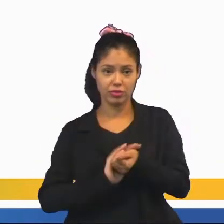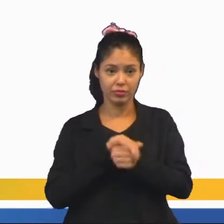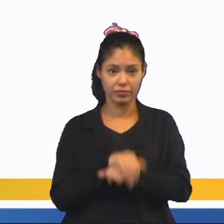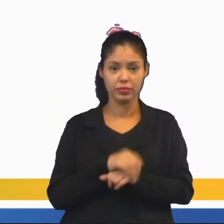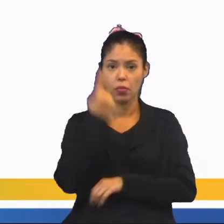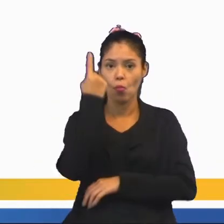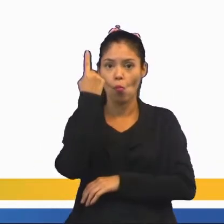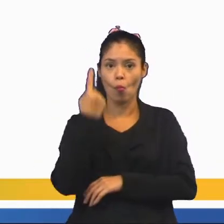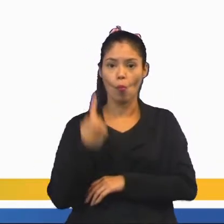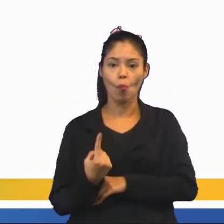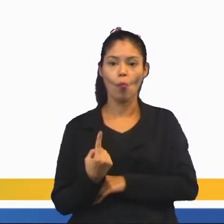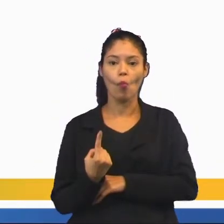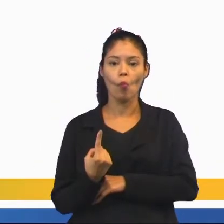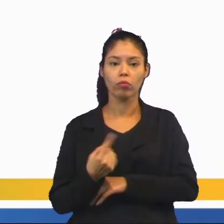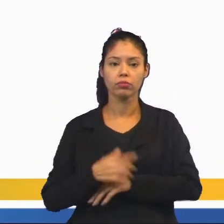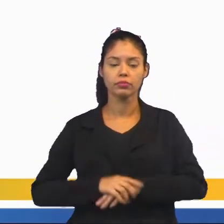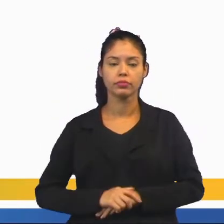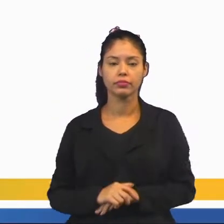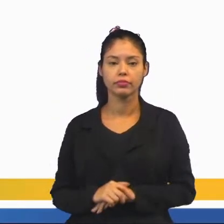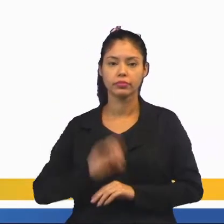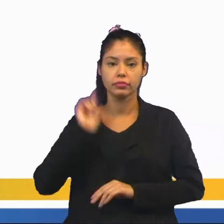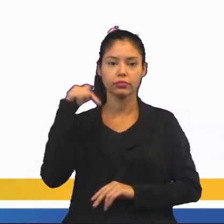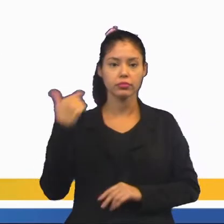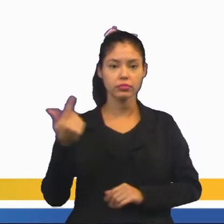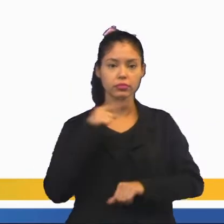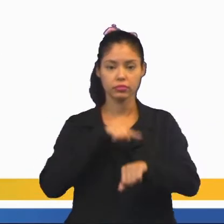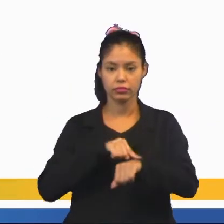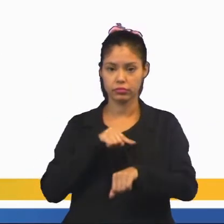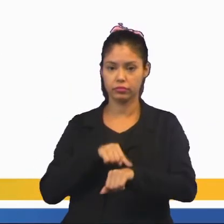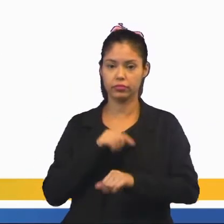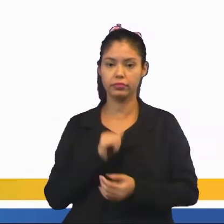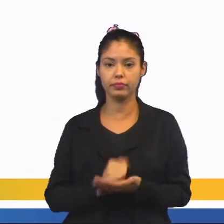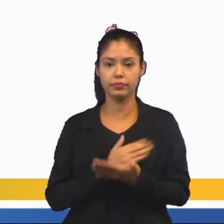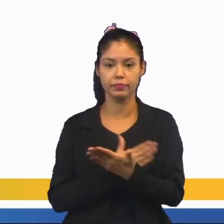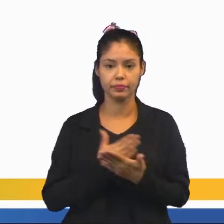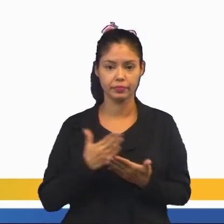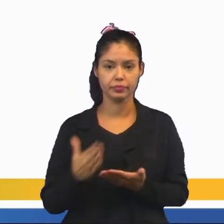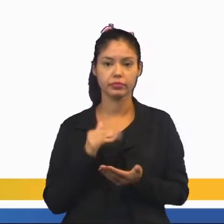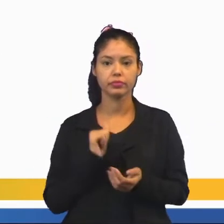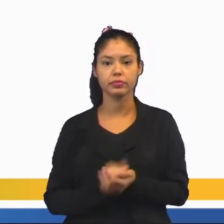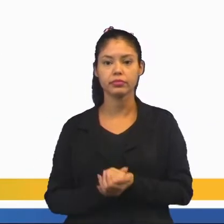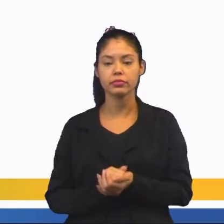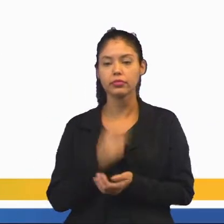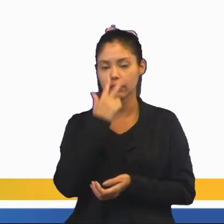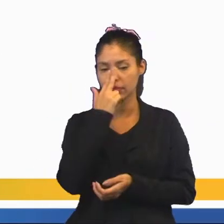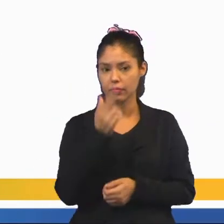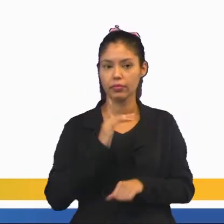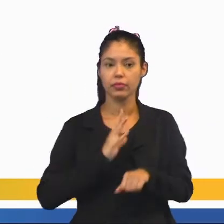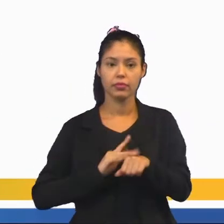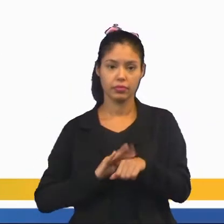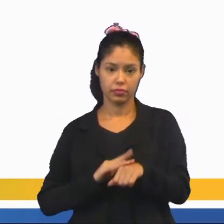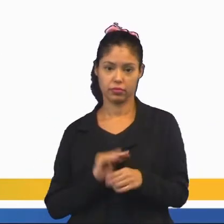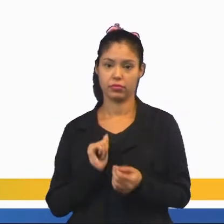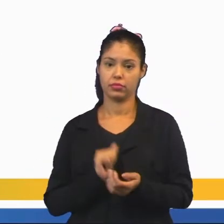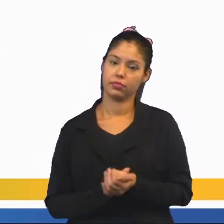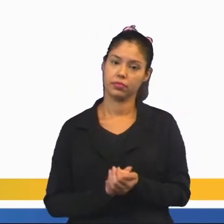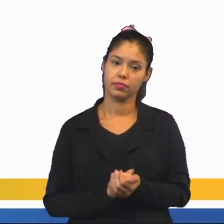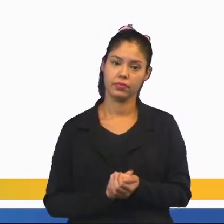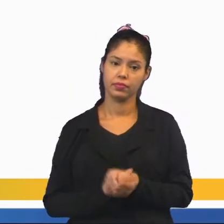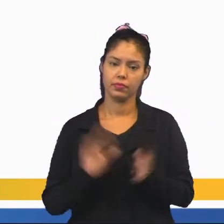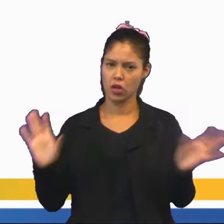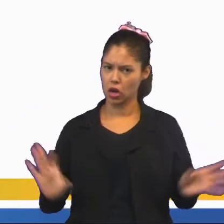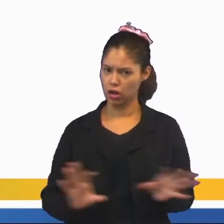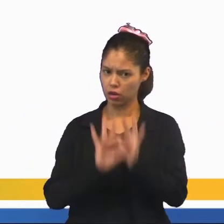noturnos e emagrecimento. Logo após um tempo, começam a aparecer